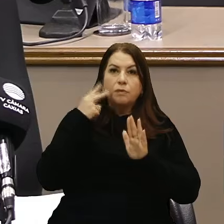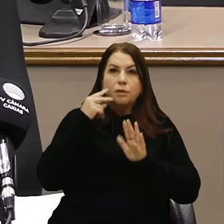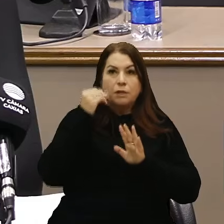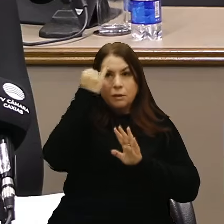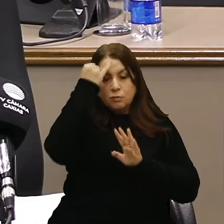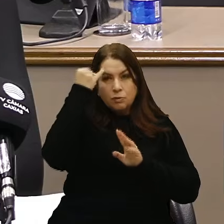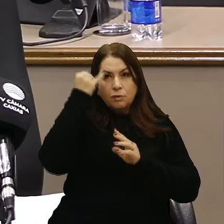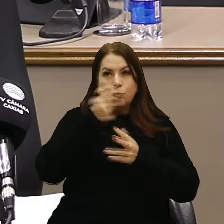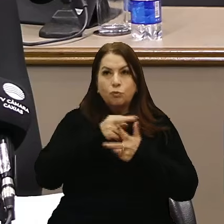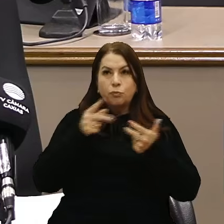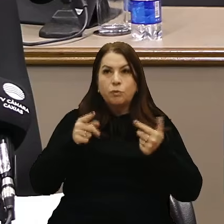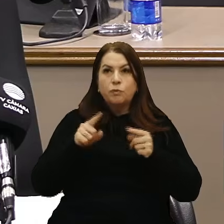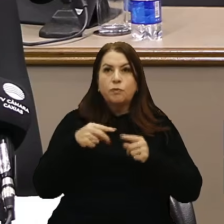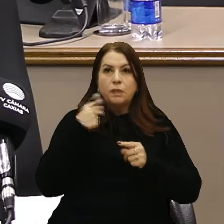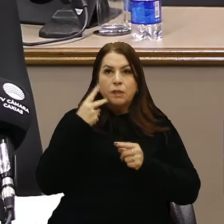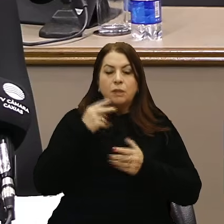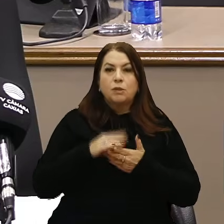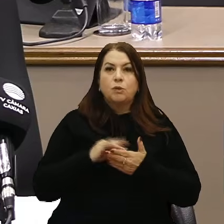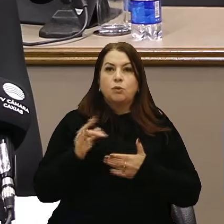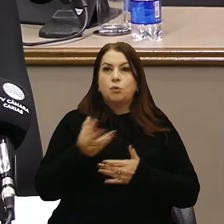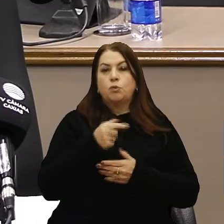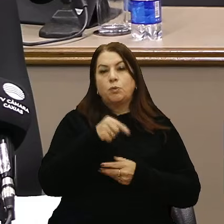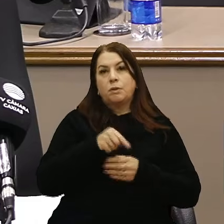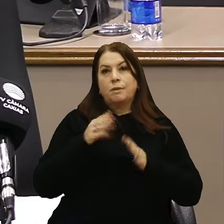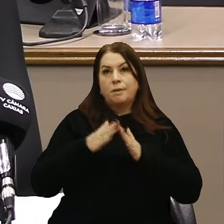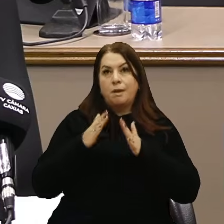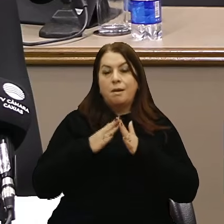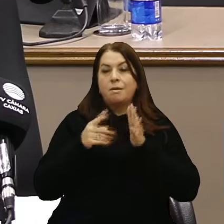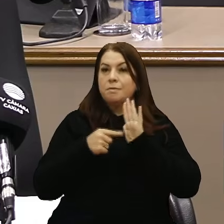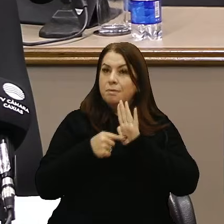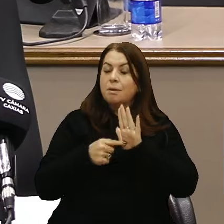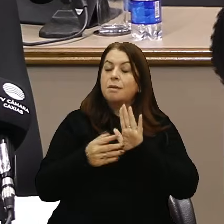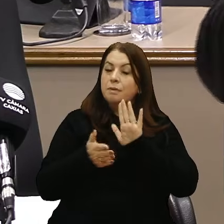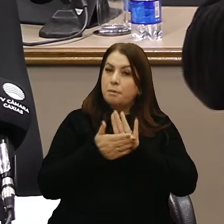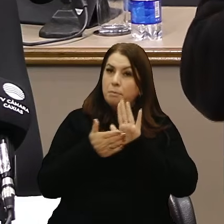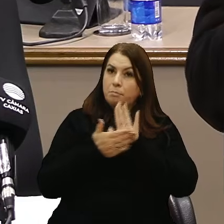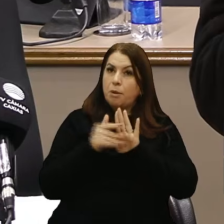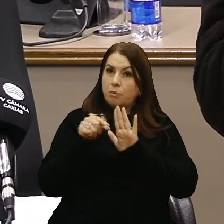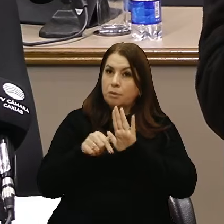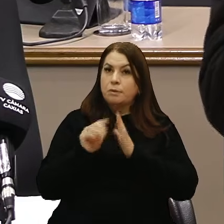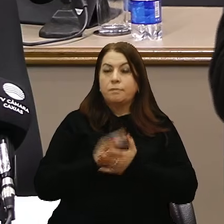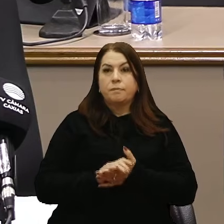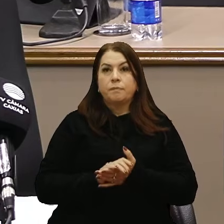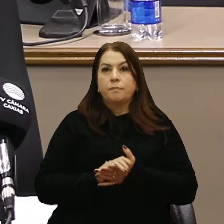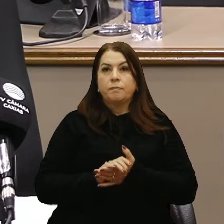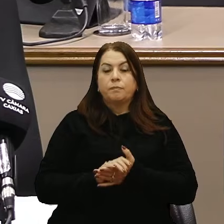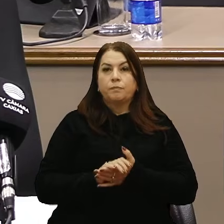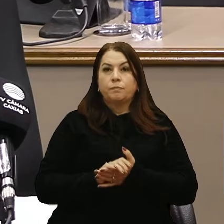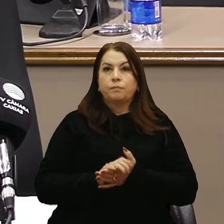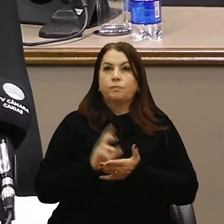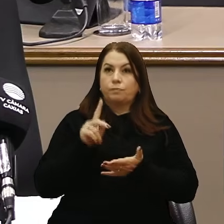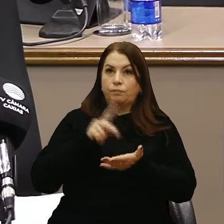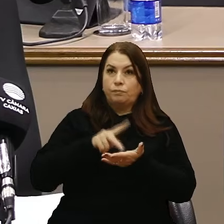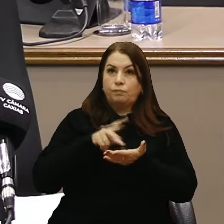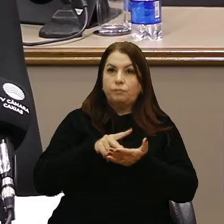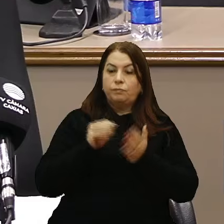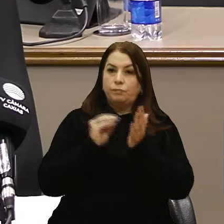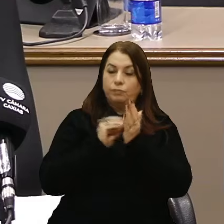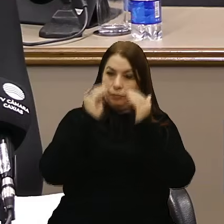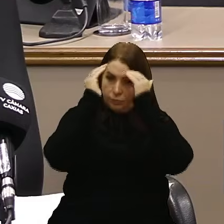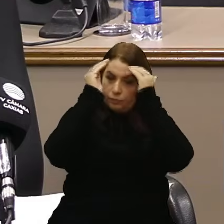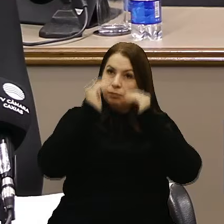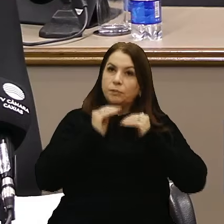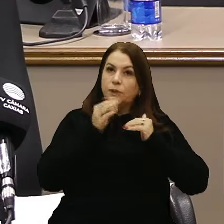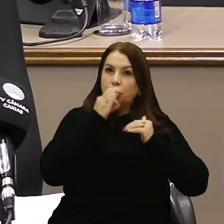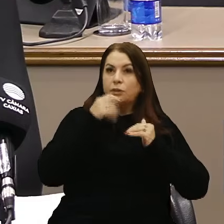D'Ambros traz, todos os vereadores dessa casa trazem essa pauta aqui. E o que está, na verdade, é o desrespeito que a nossa